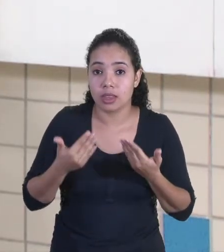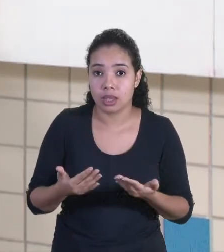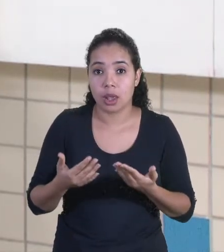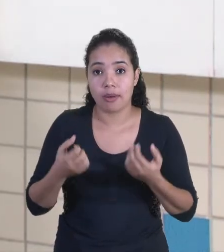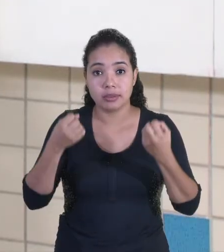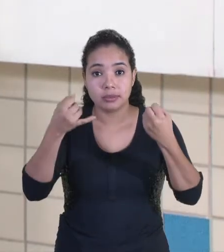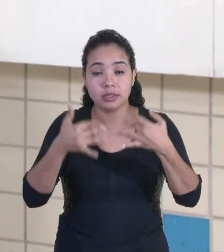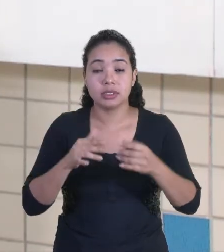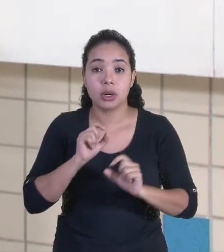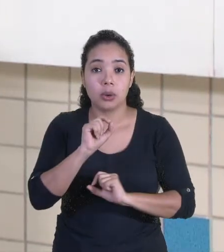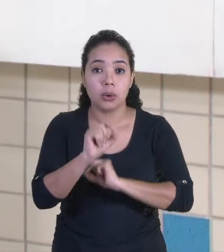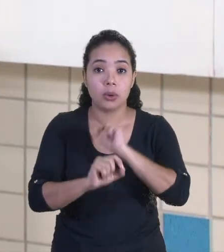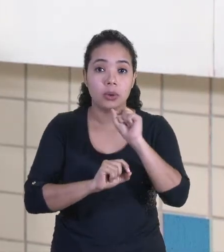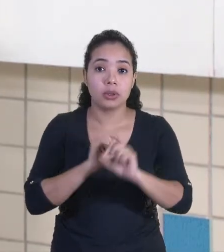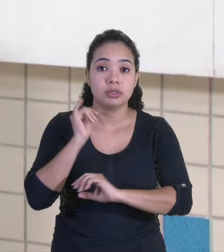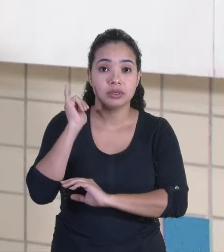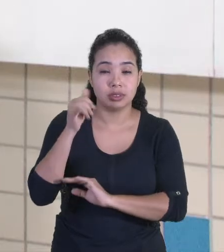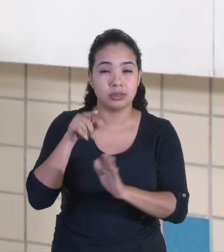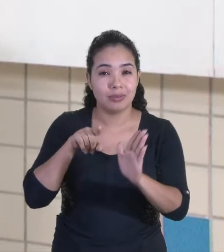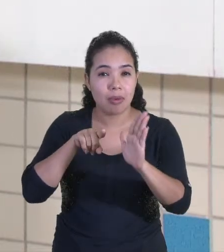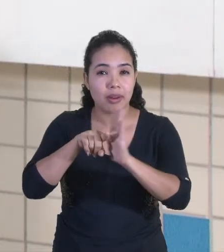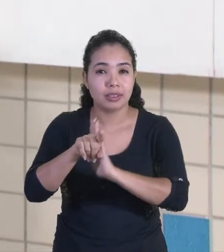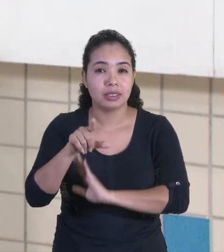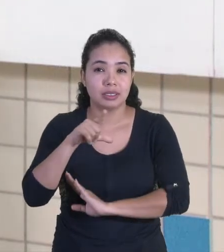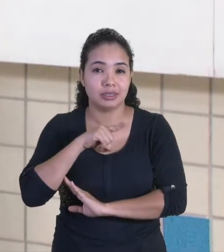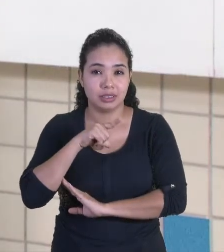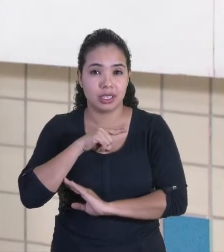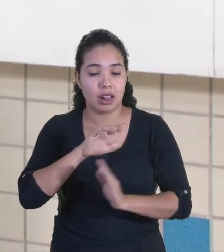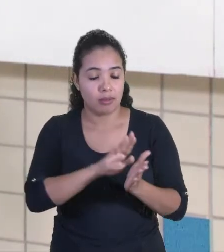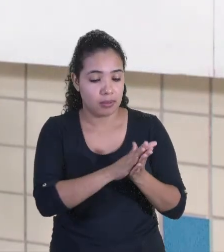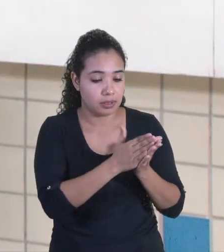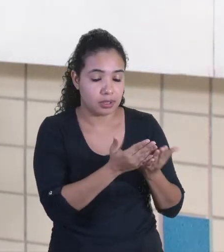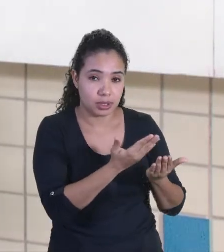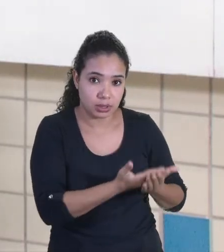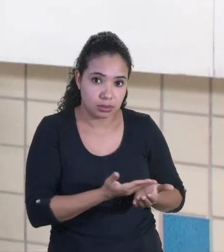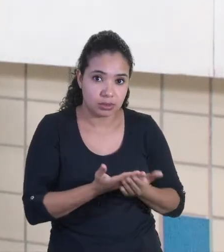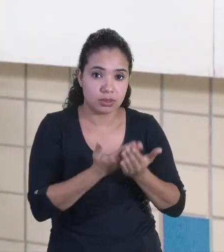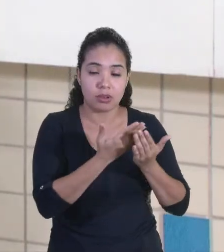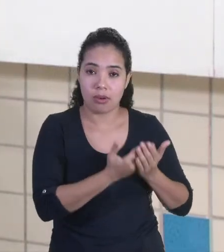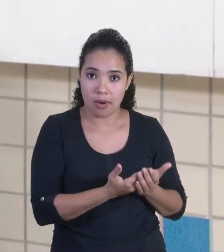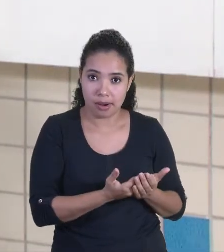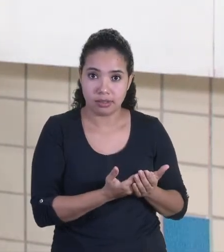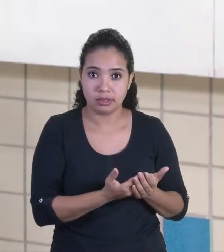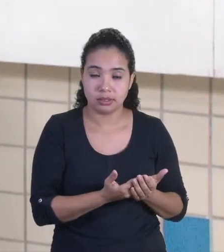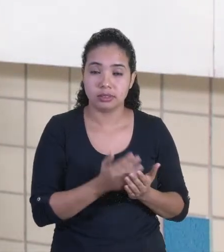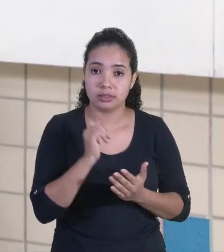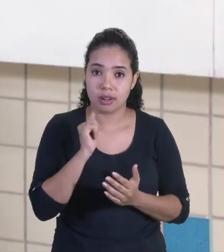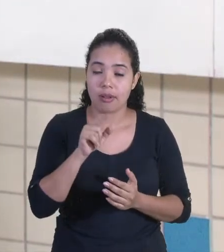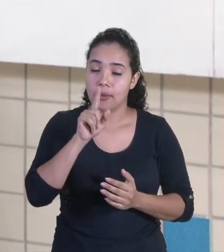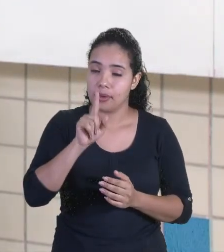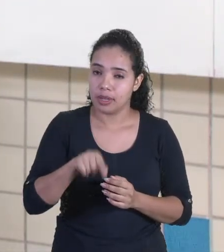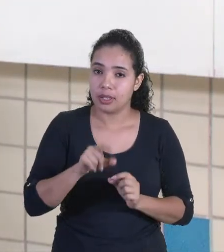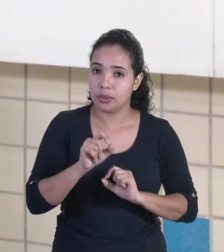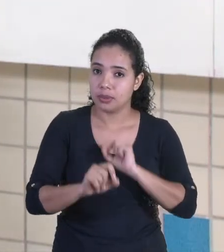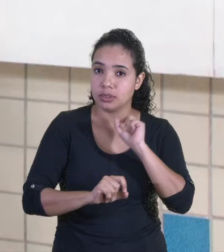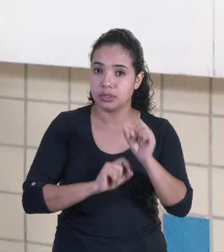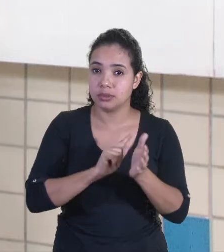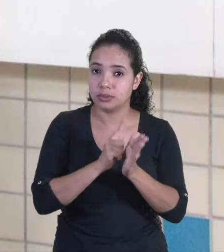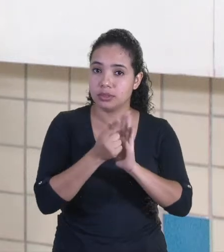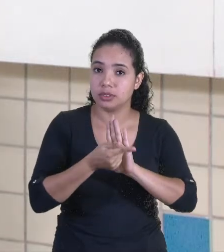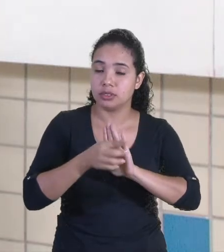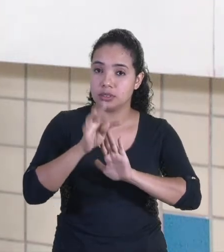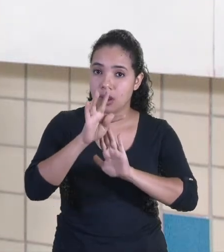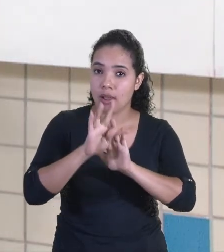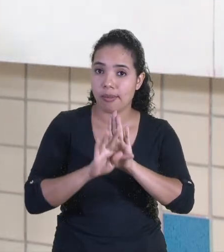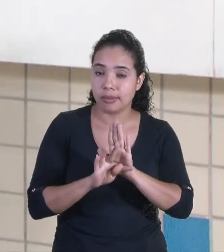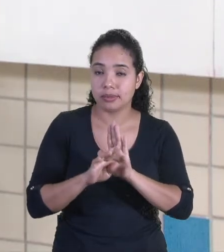os contos de fadas, que é a pergunta que tem aí no seu material de estudo. Contos de fada é um gênero textual